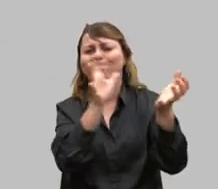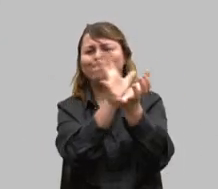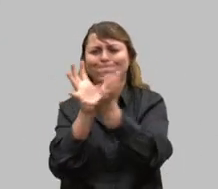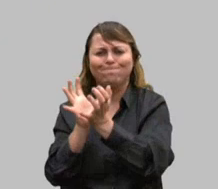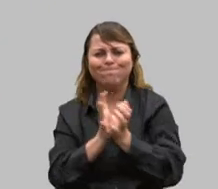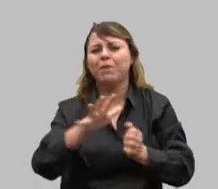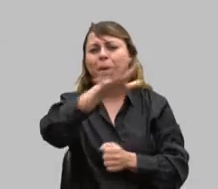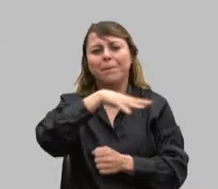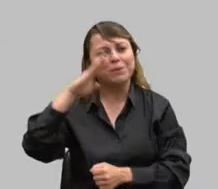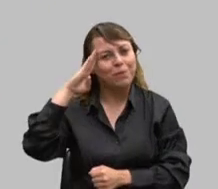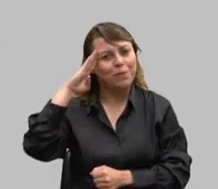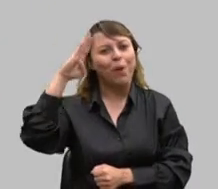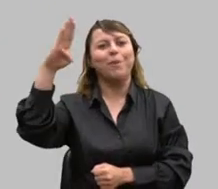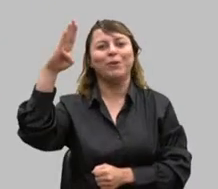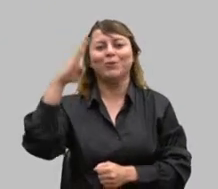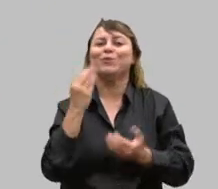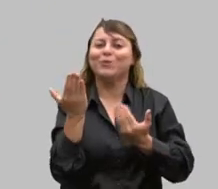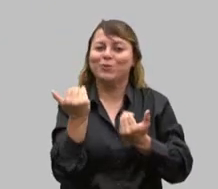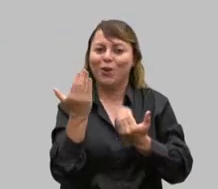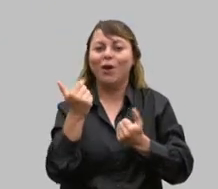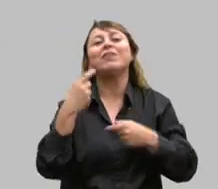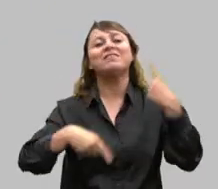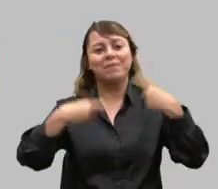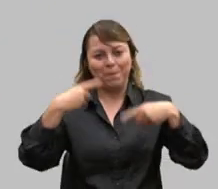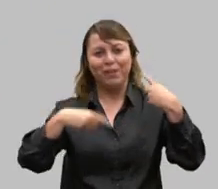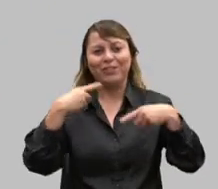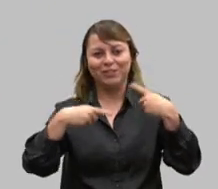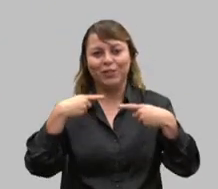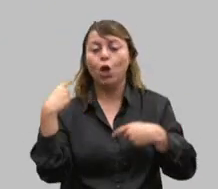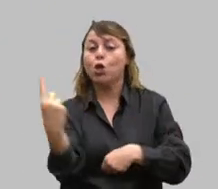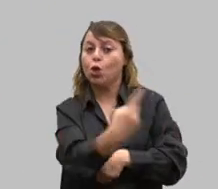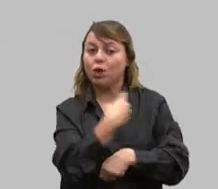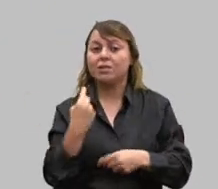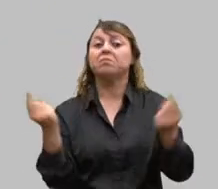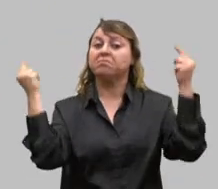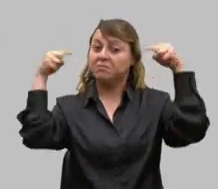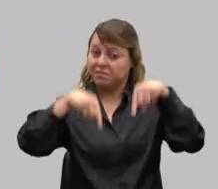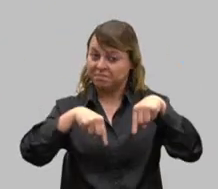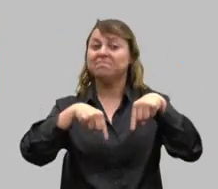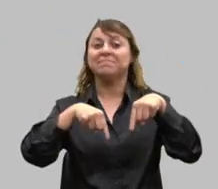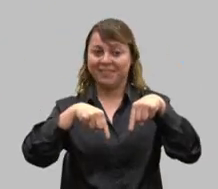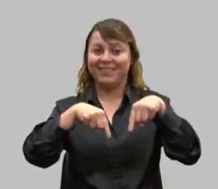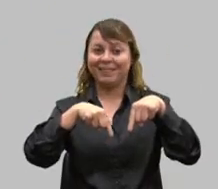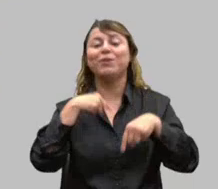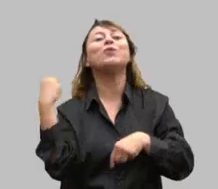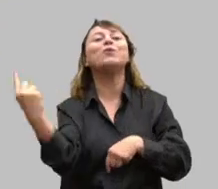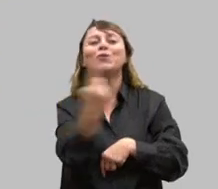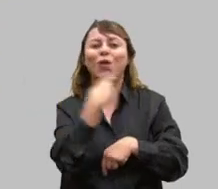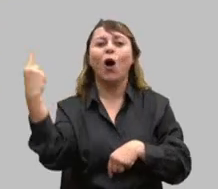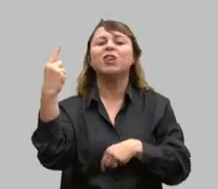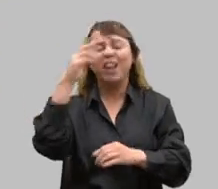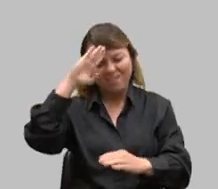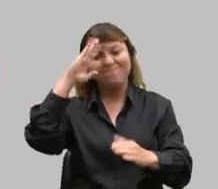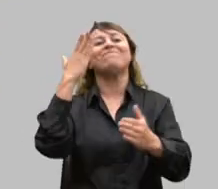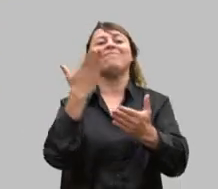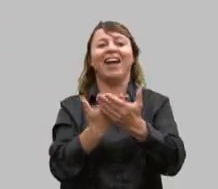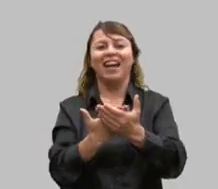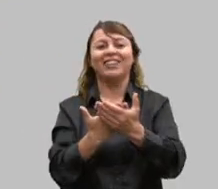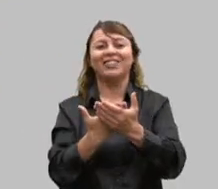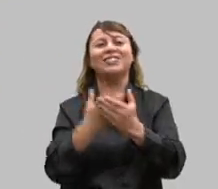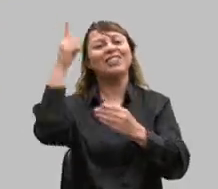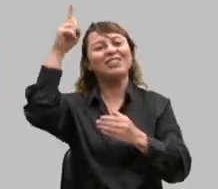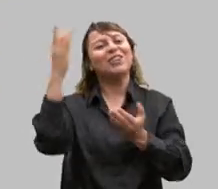o trabalho do jovem na política nós estamos aqui porque todos nós acreditamos na